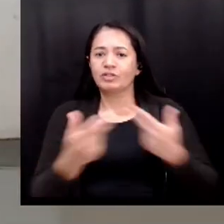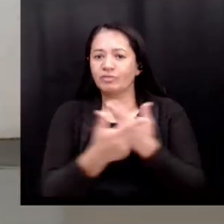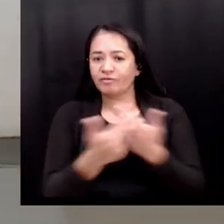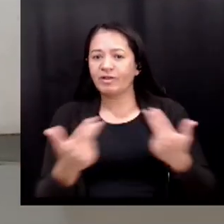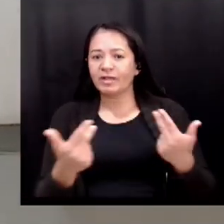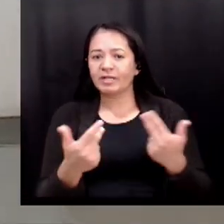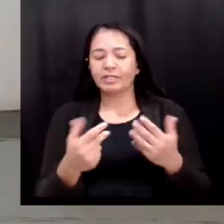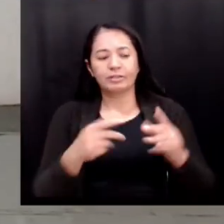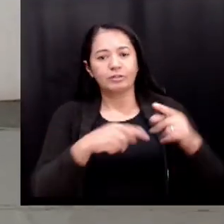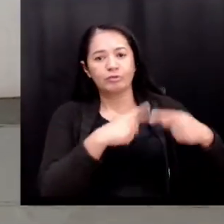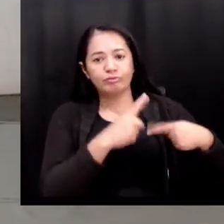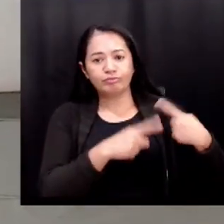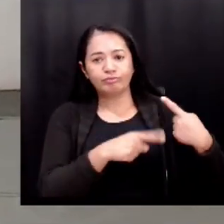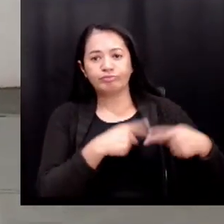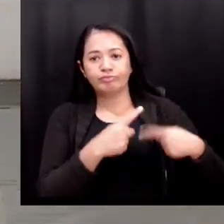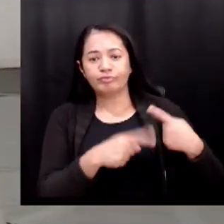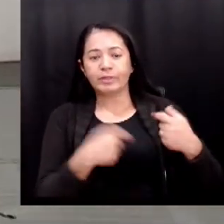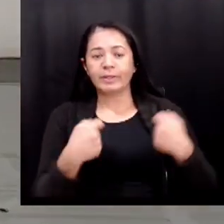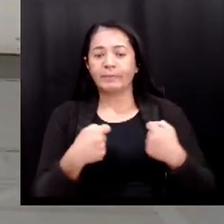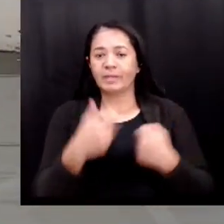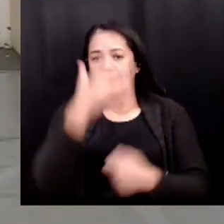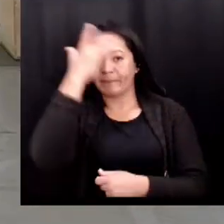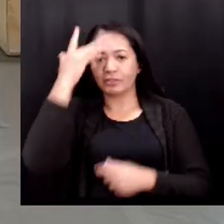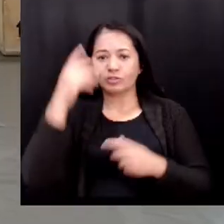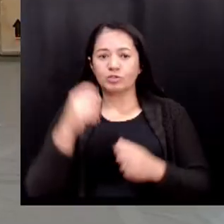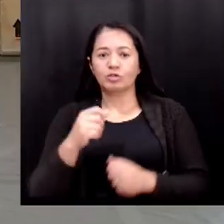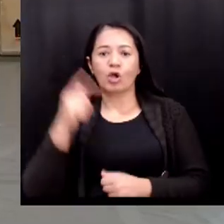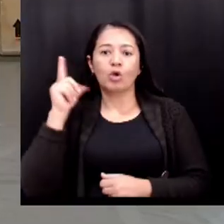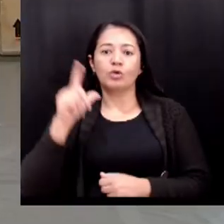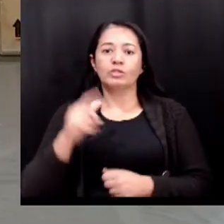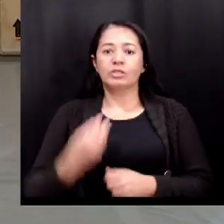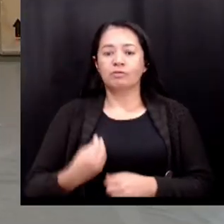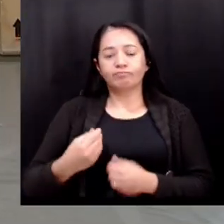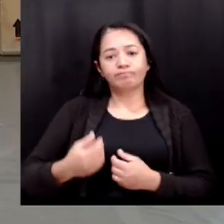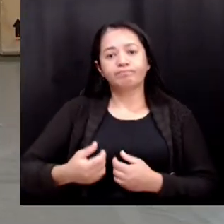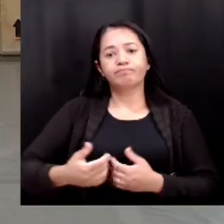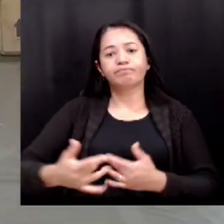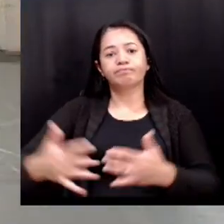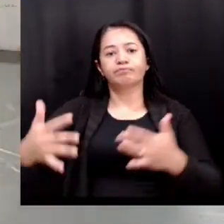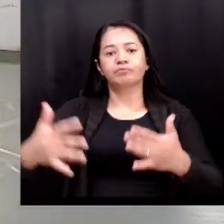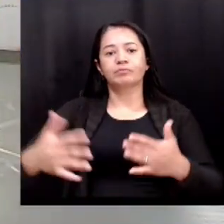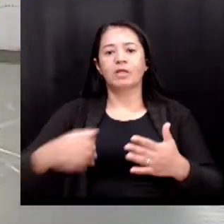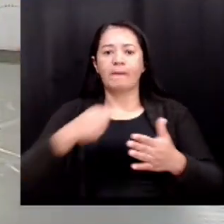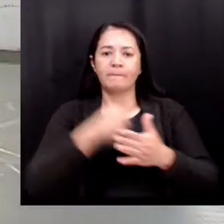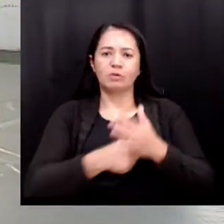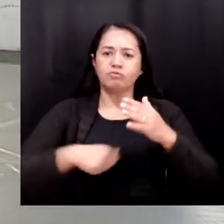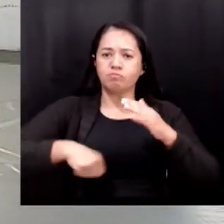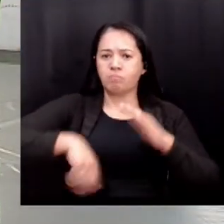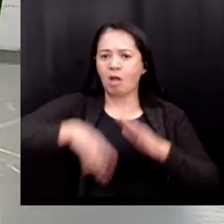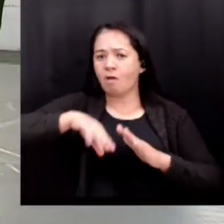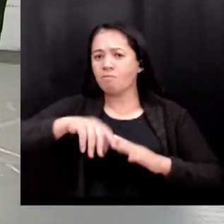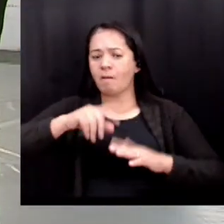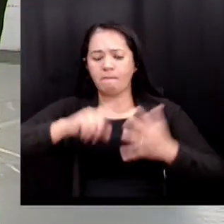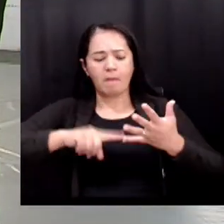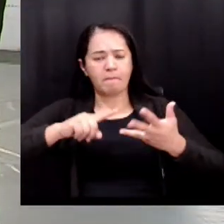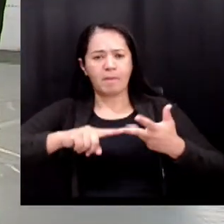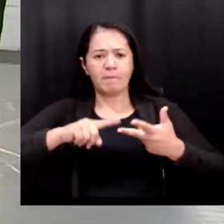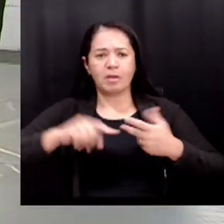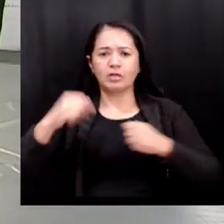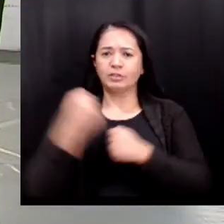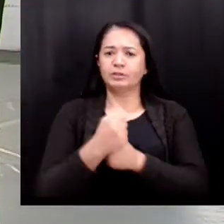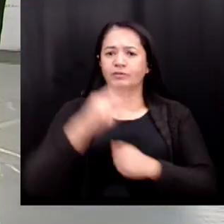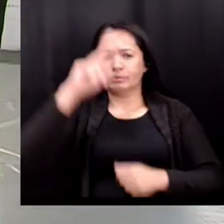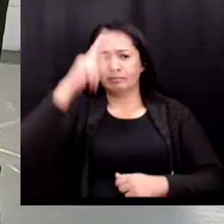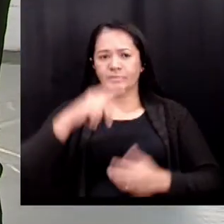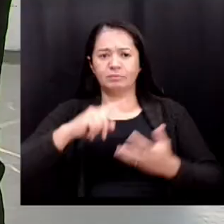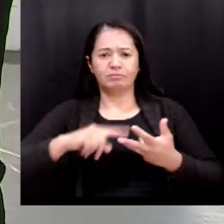precisa para o combatente aumentar a sua chance de sobrevivência. Então, socos, chutes, defesas, projeções, defesa pessoal, escapismo,